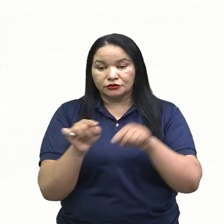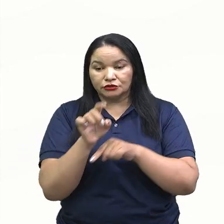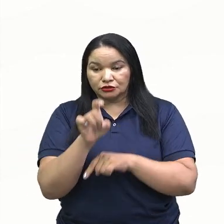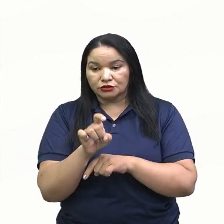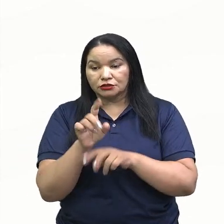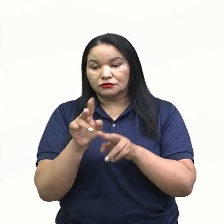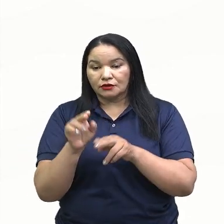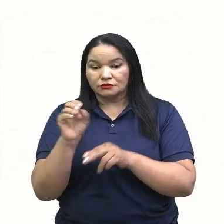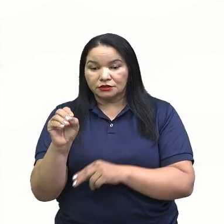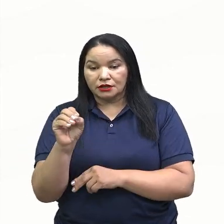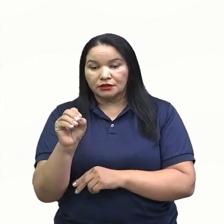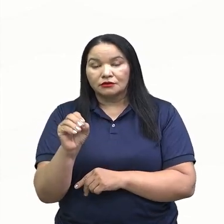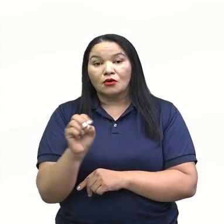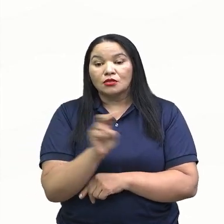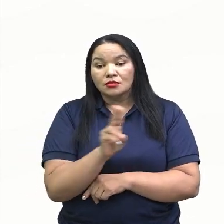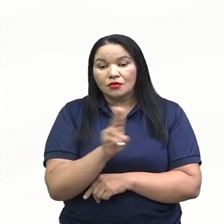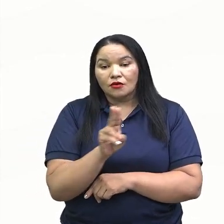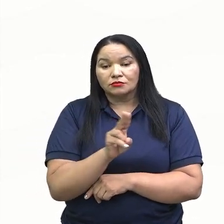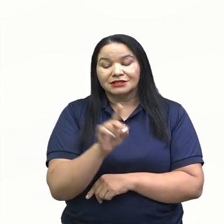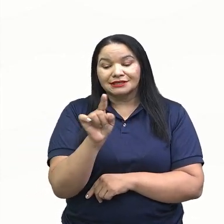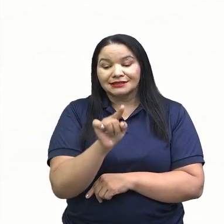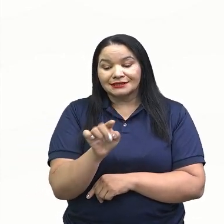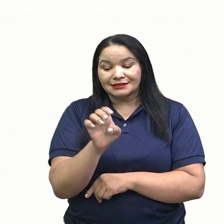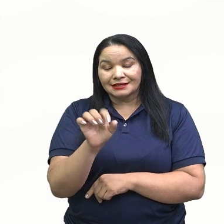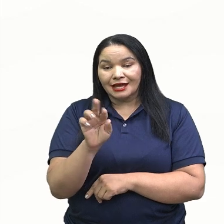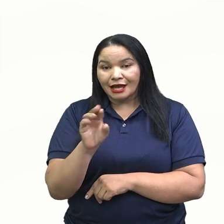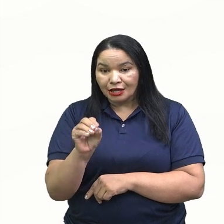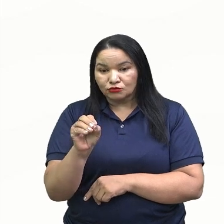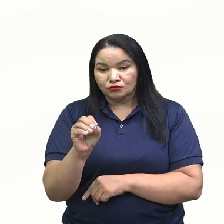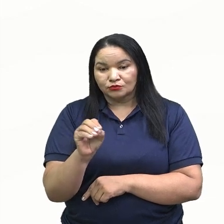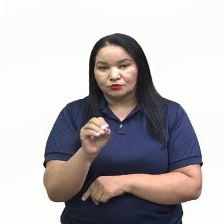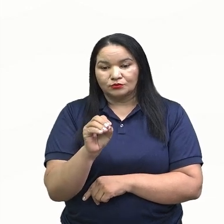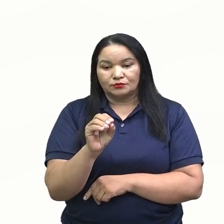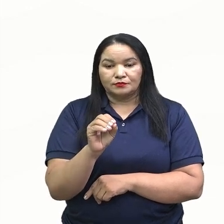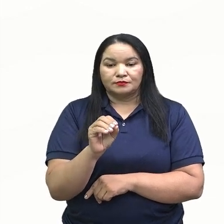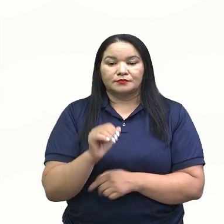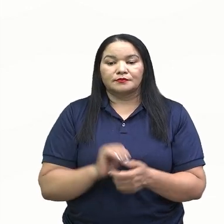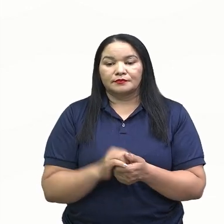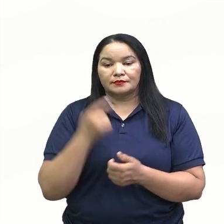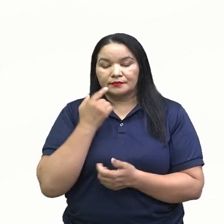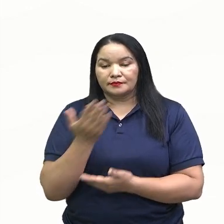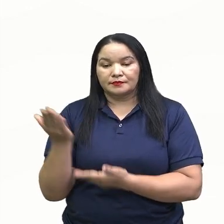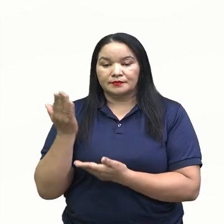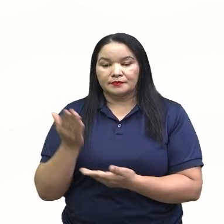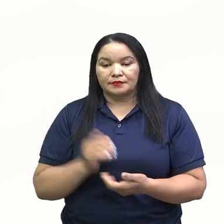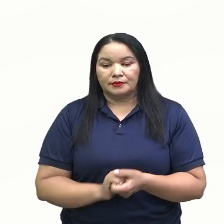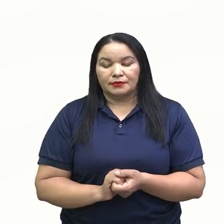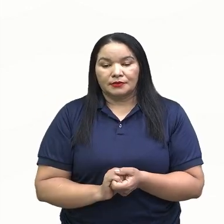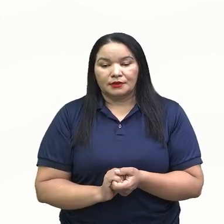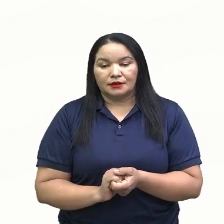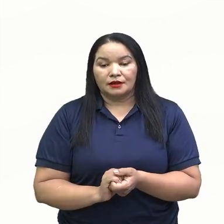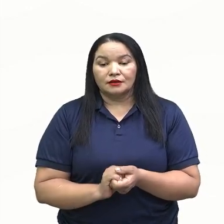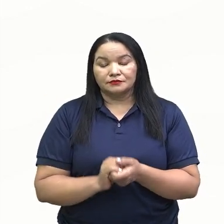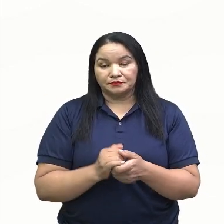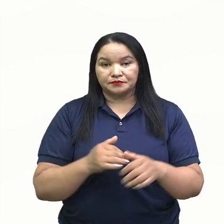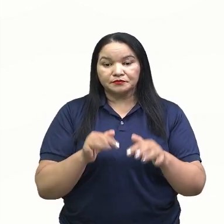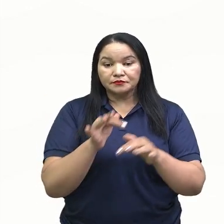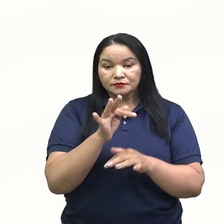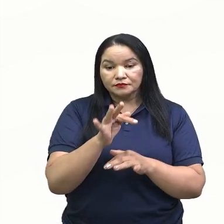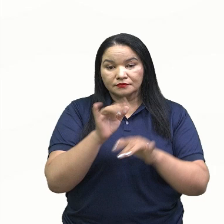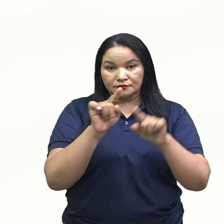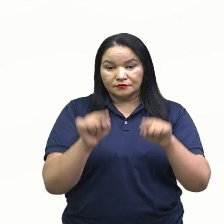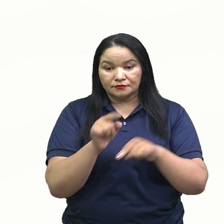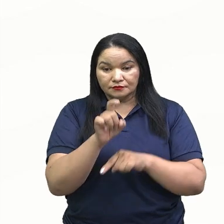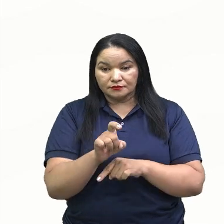zero é denominado zero da função, e eu te trago aqui um exemplo. Dada a função 2x menos